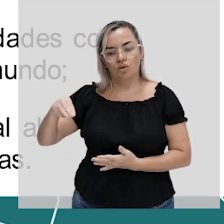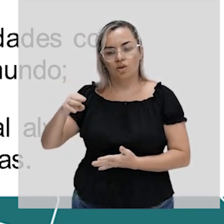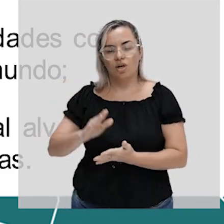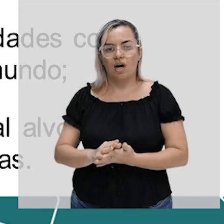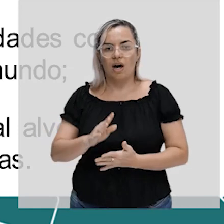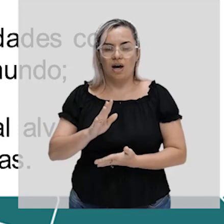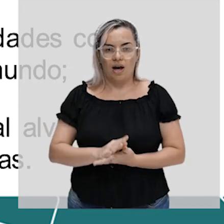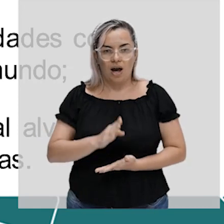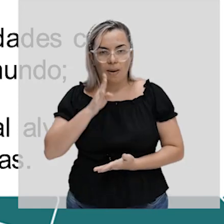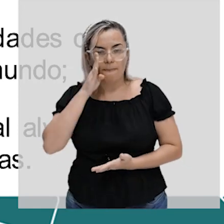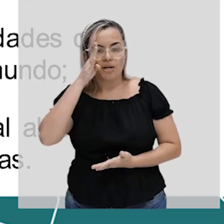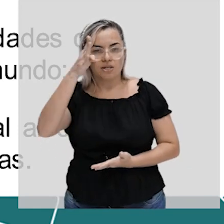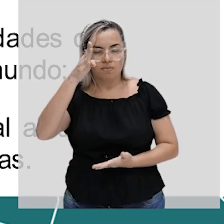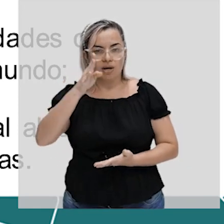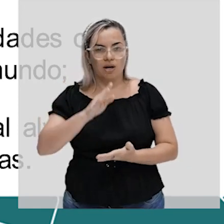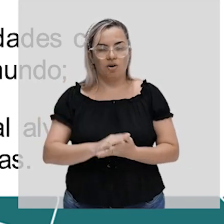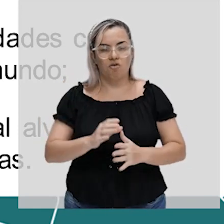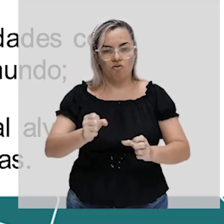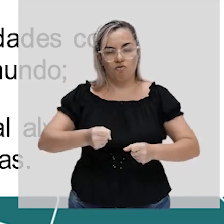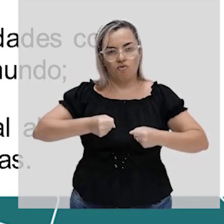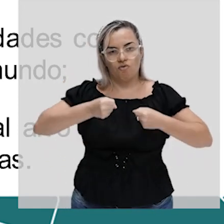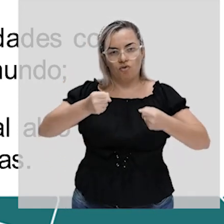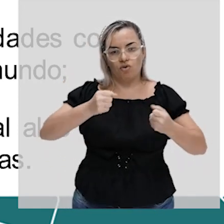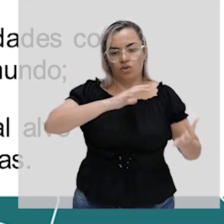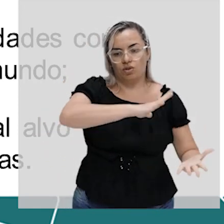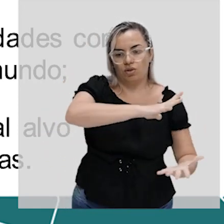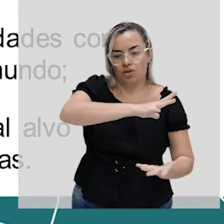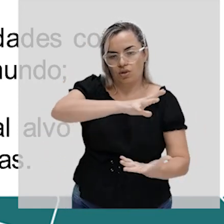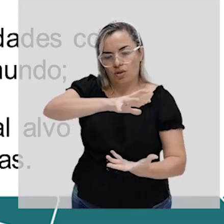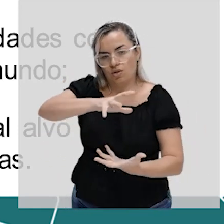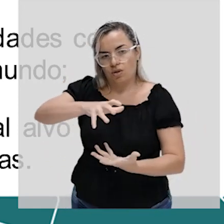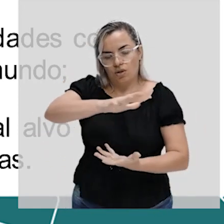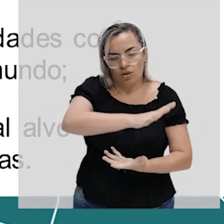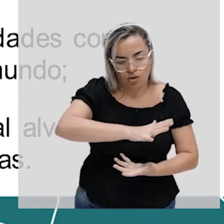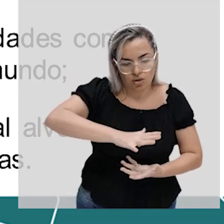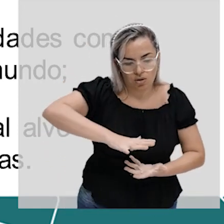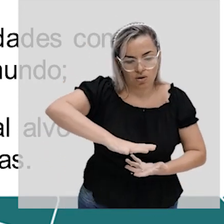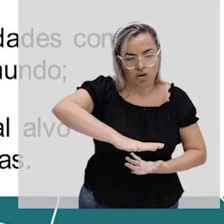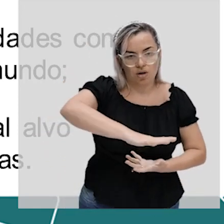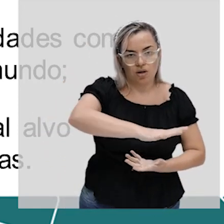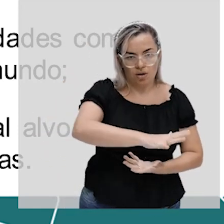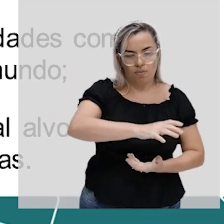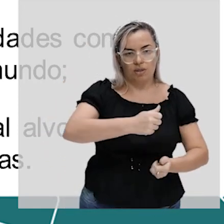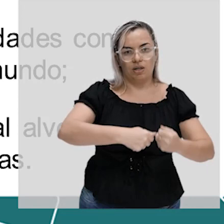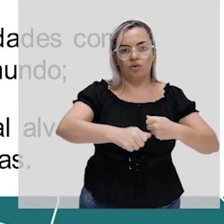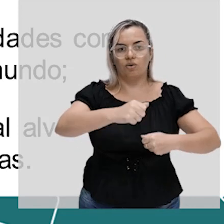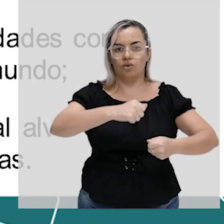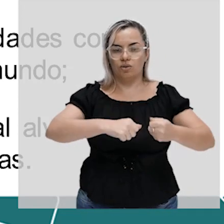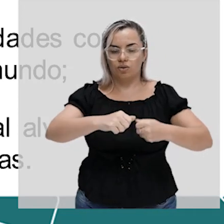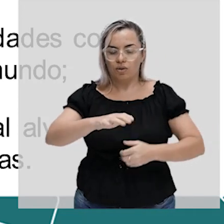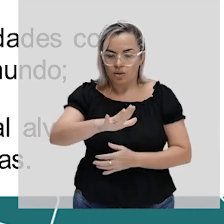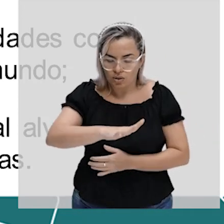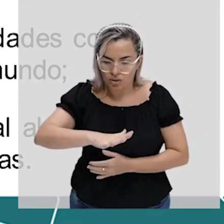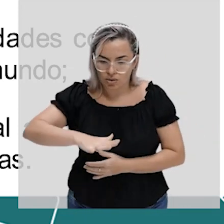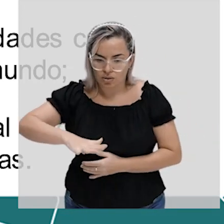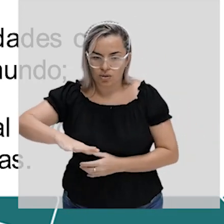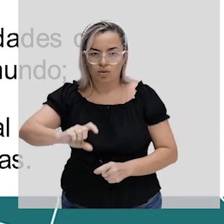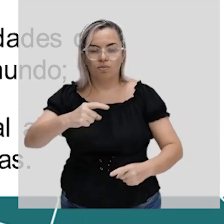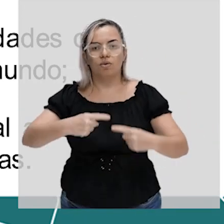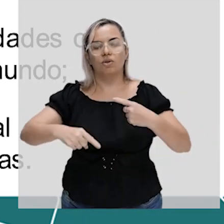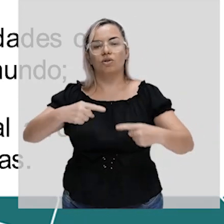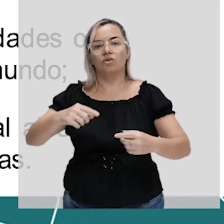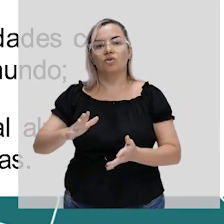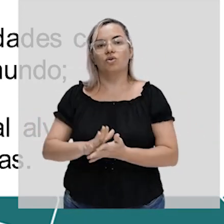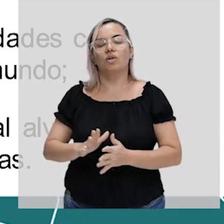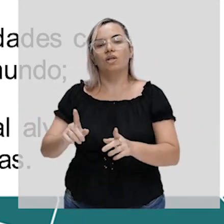potência global. E eu te disse, no campo econômico, tá certo? No campo político, no campo cultural. Quando eu digo